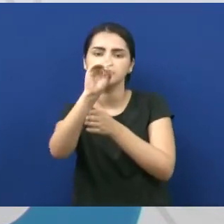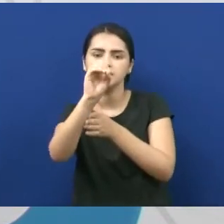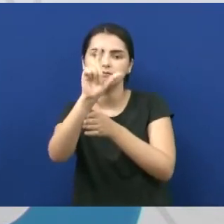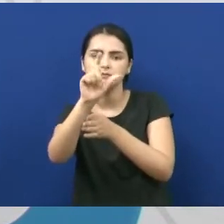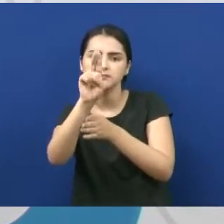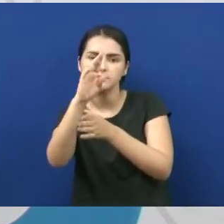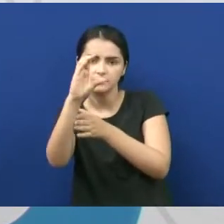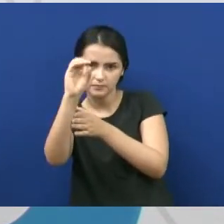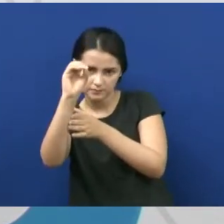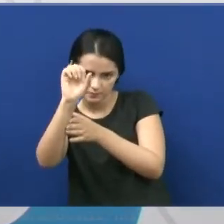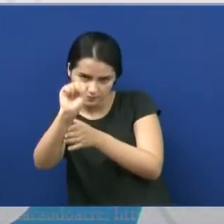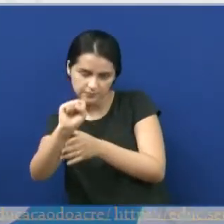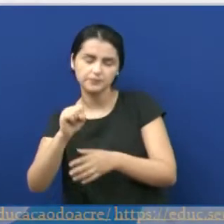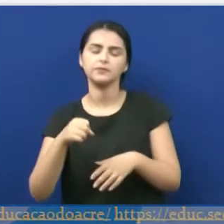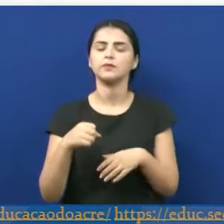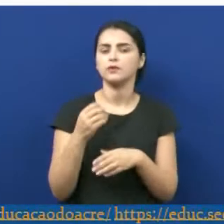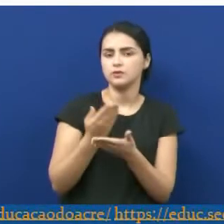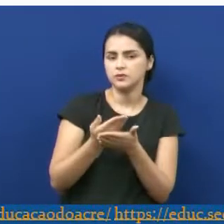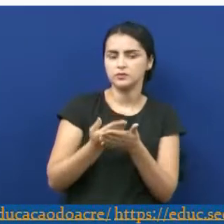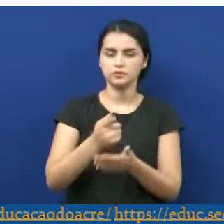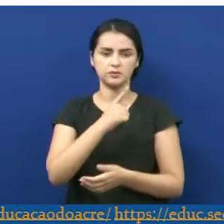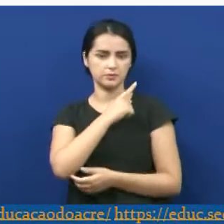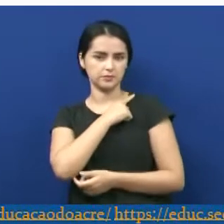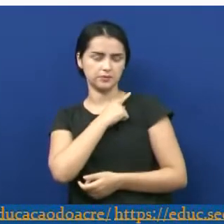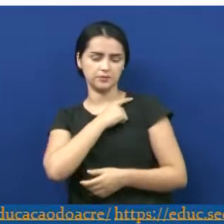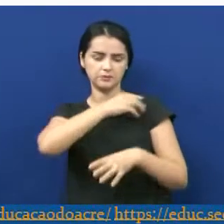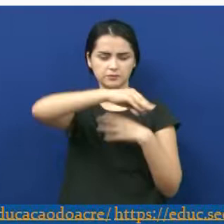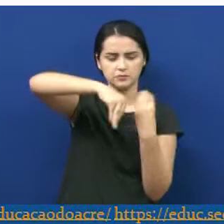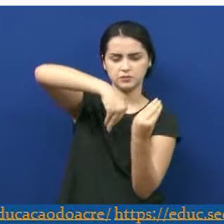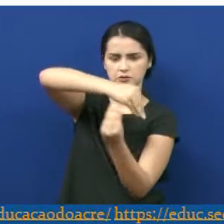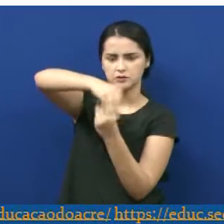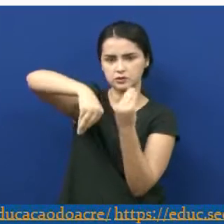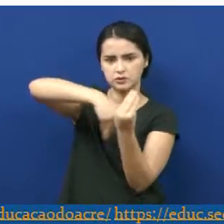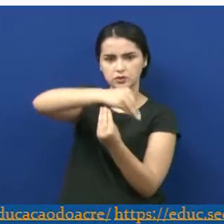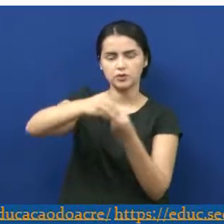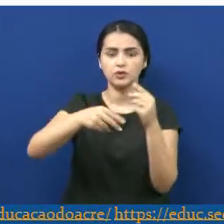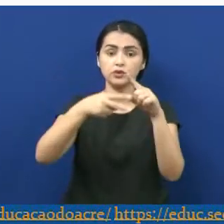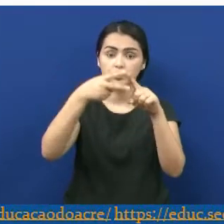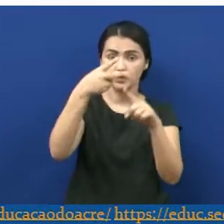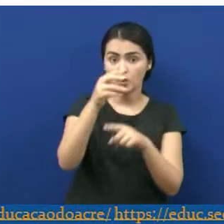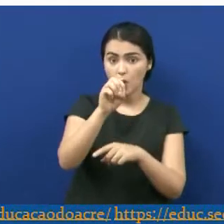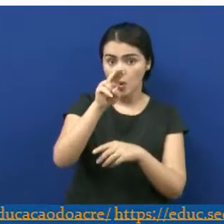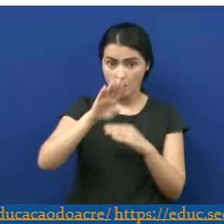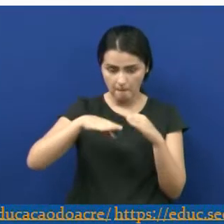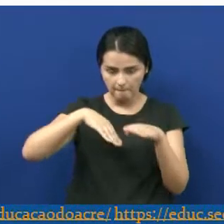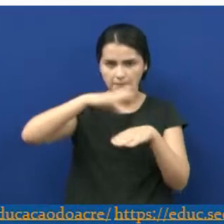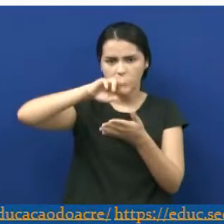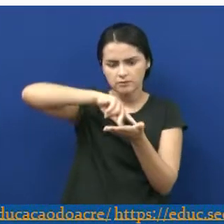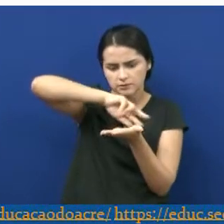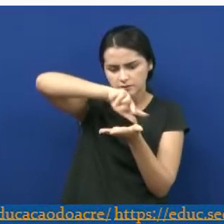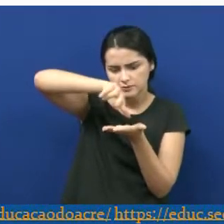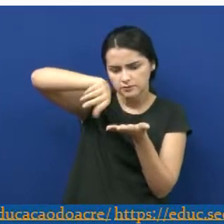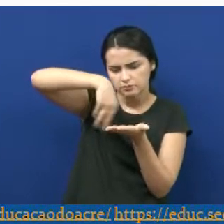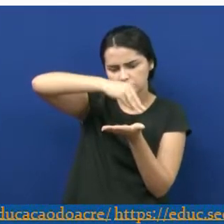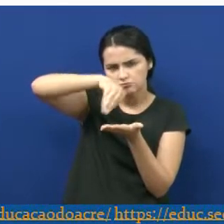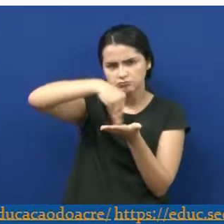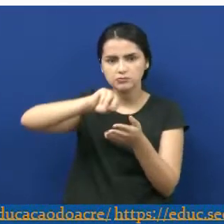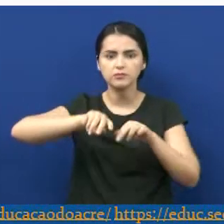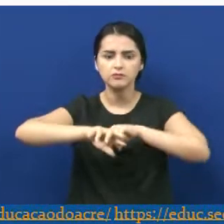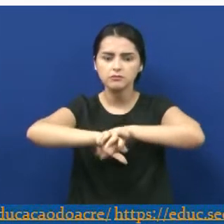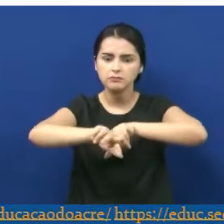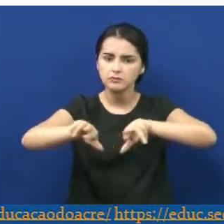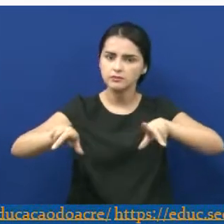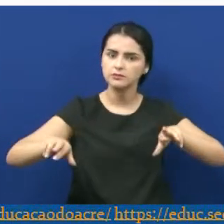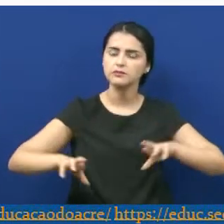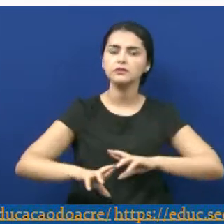ensino médio. Então, soluções são misturas resultantes da união de duas ou mais substâncias diferentes que